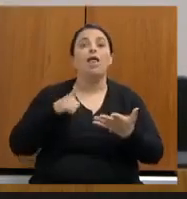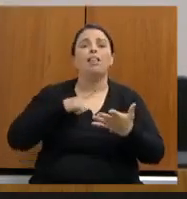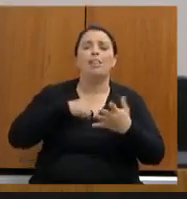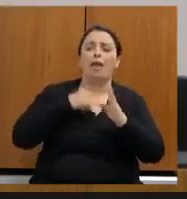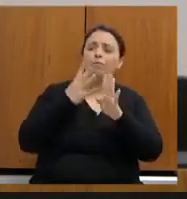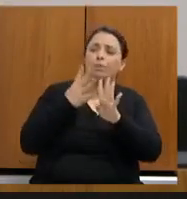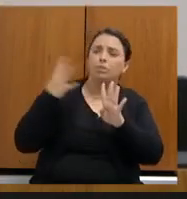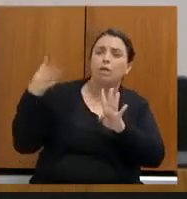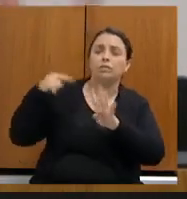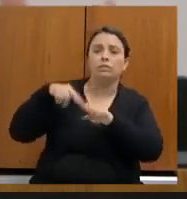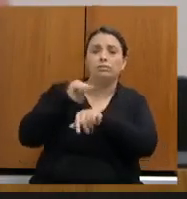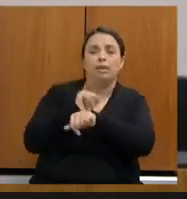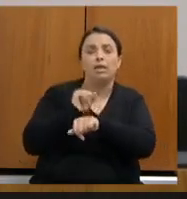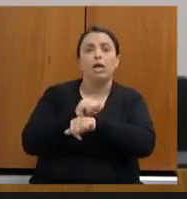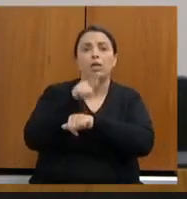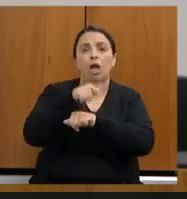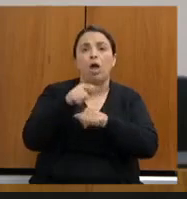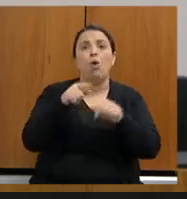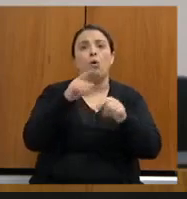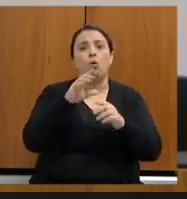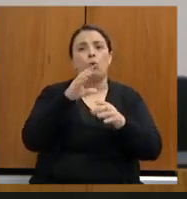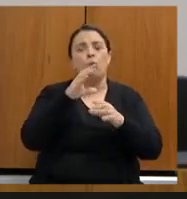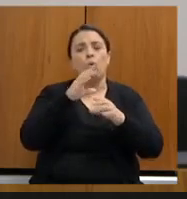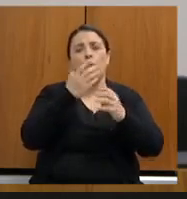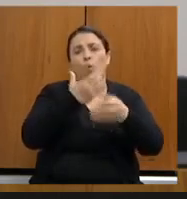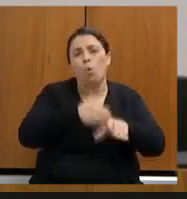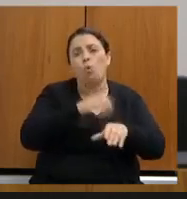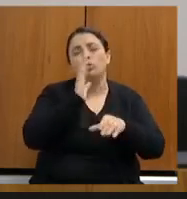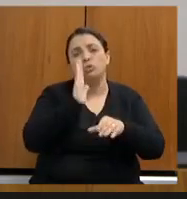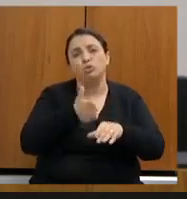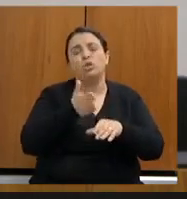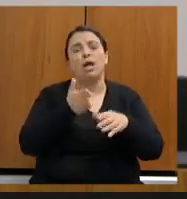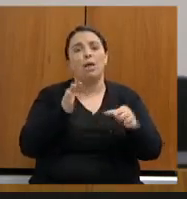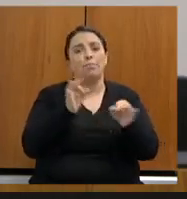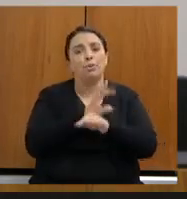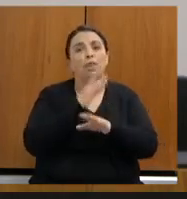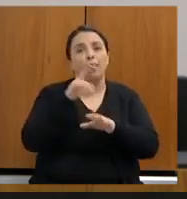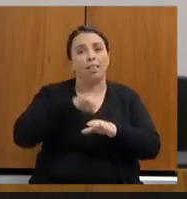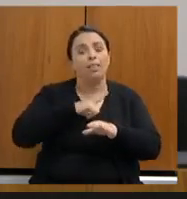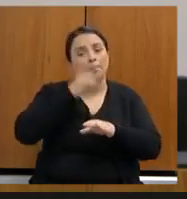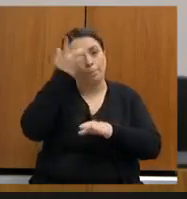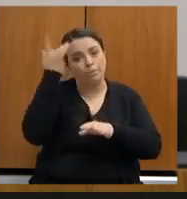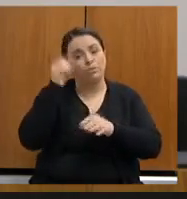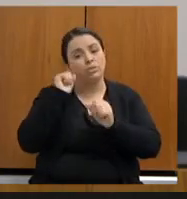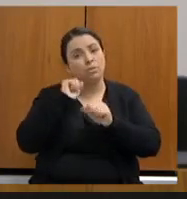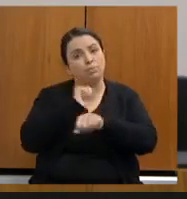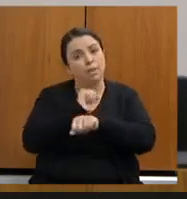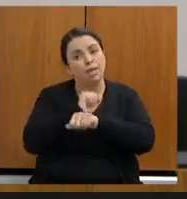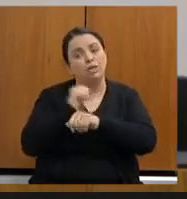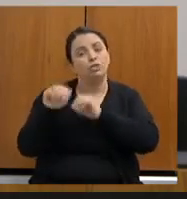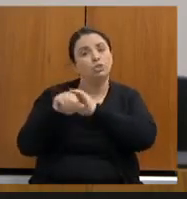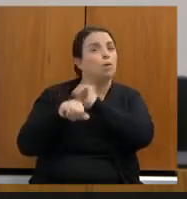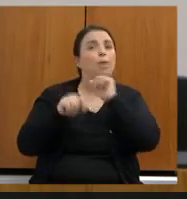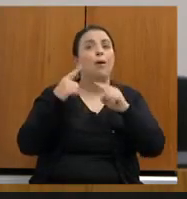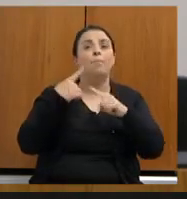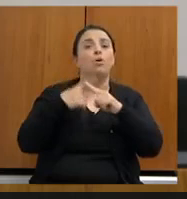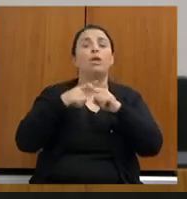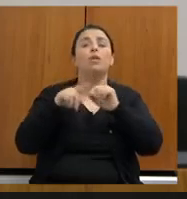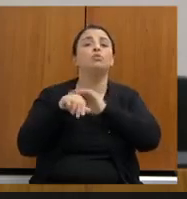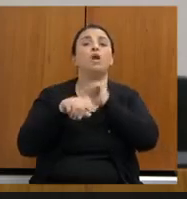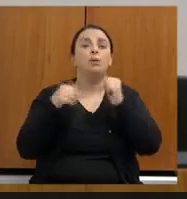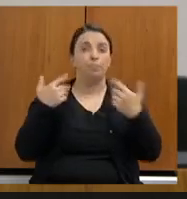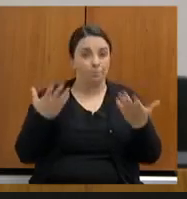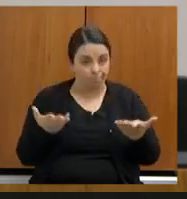tal concurso foi realizado por que não chamar então essa cobrança e por fim o comandante é nós